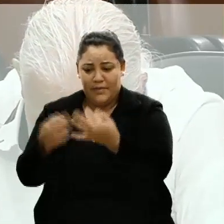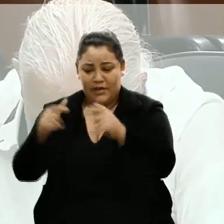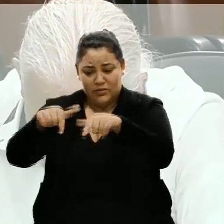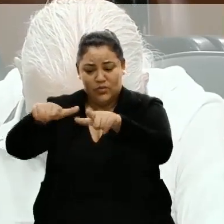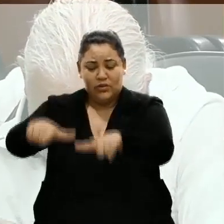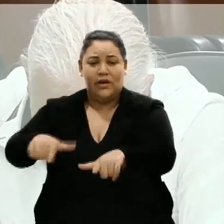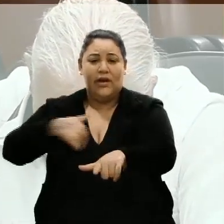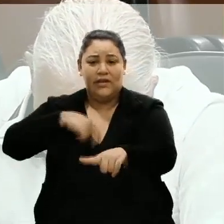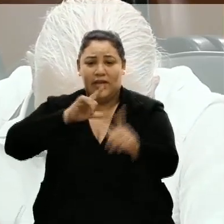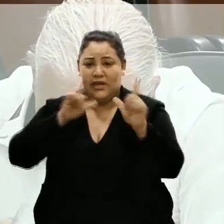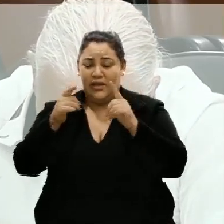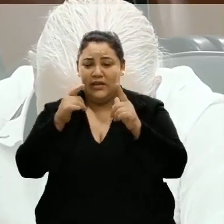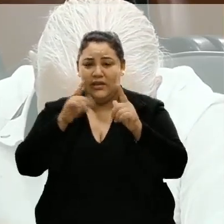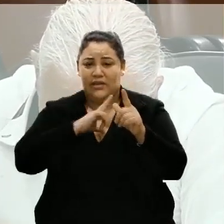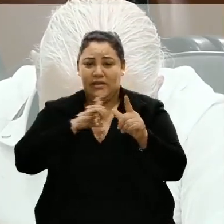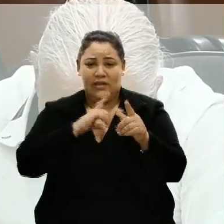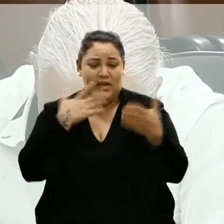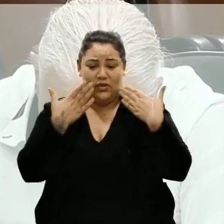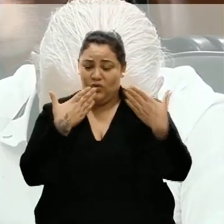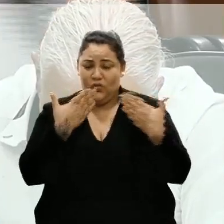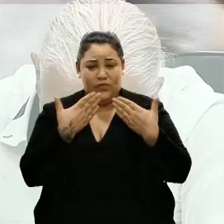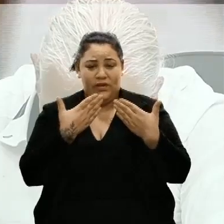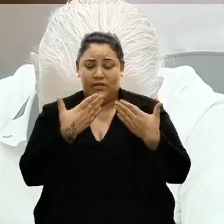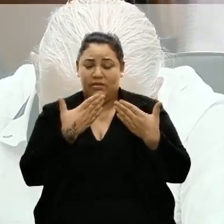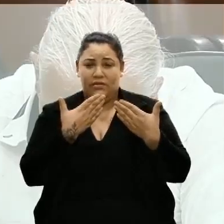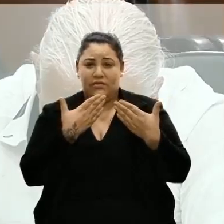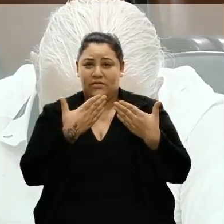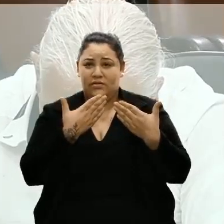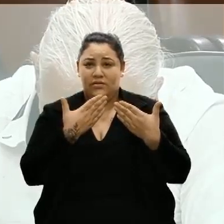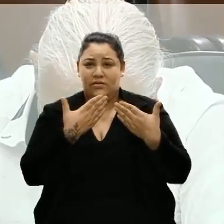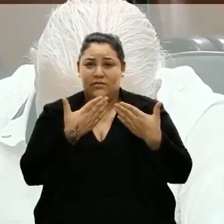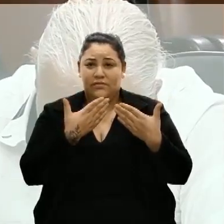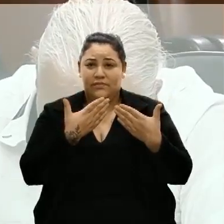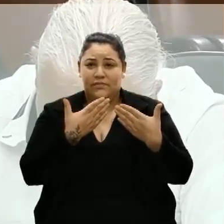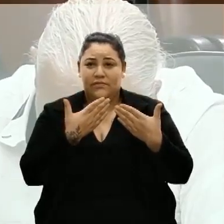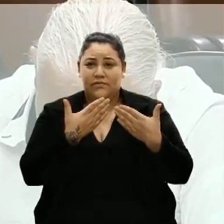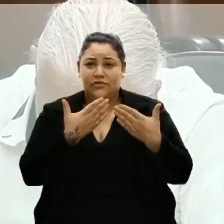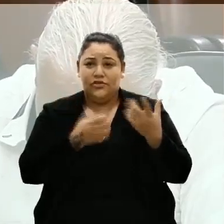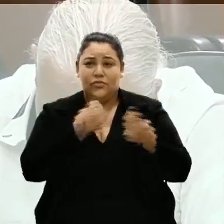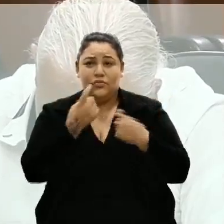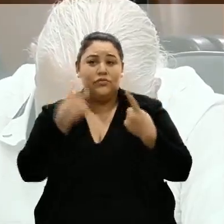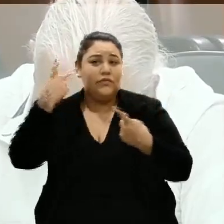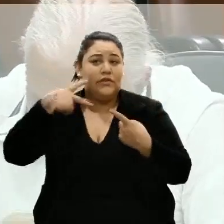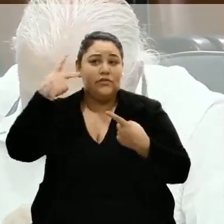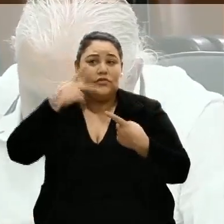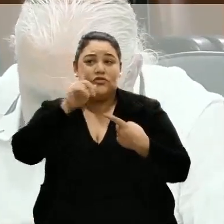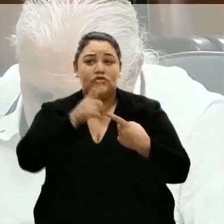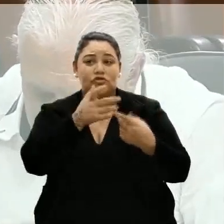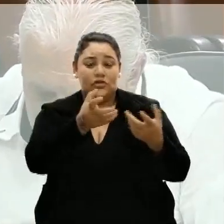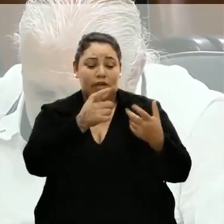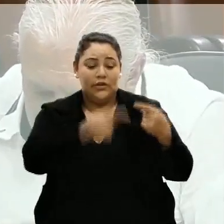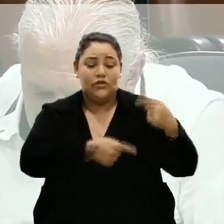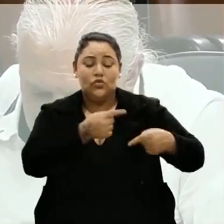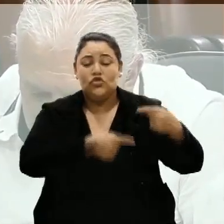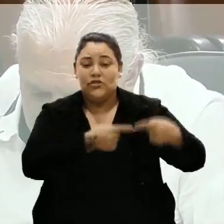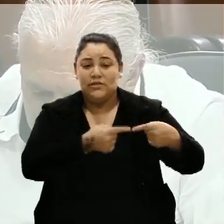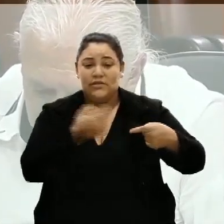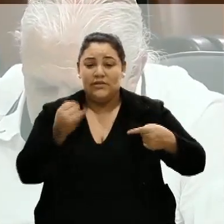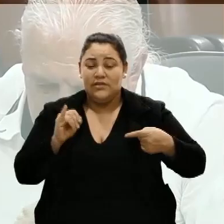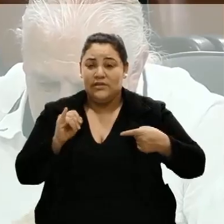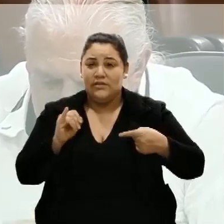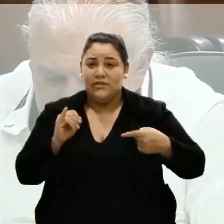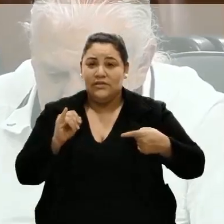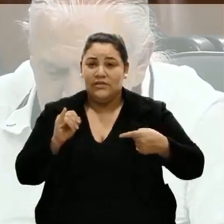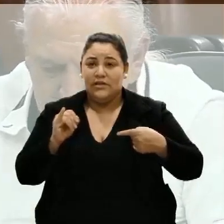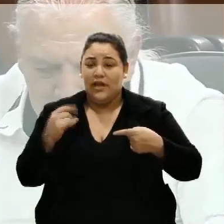vereadores, e não importa se a senhora conhece ou não conhece, vereadora, o que a gente quer discutir é se nos lugares que eles vão ser retirados, eles vão ter